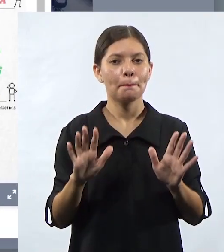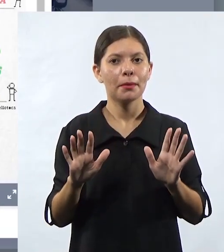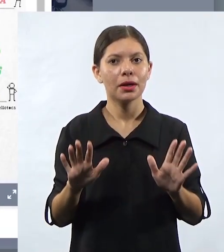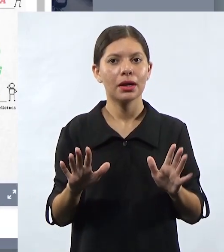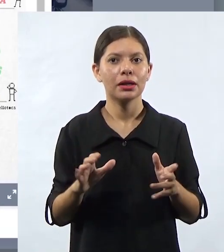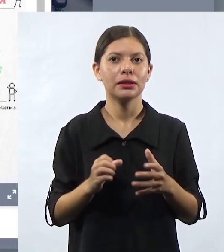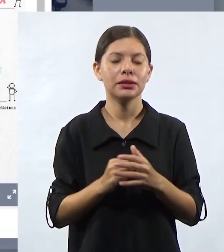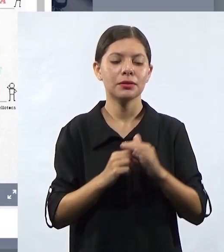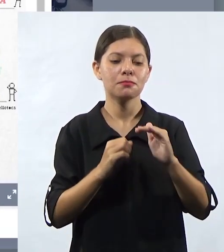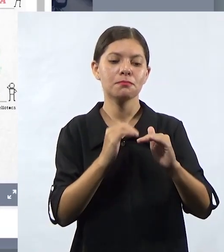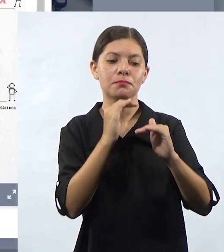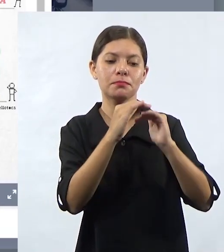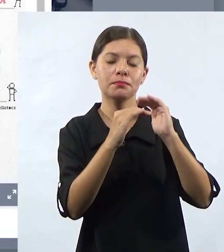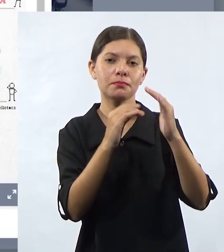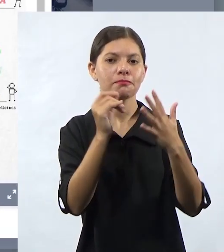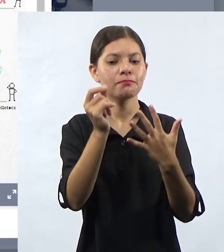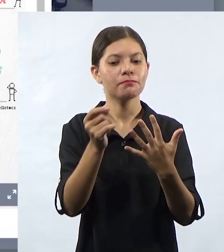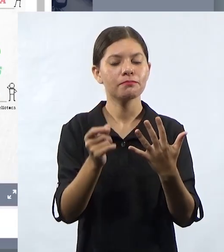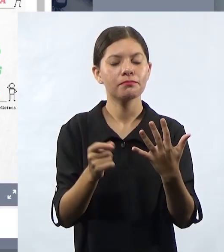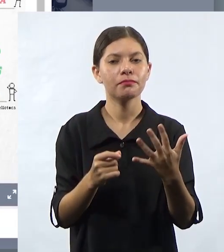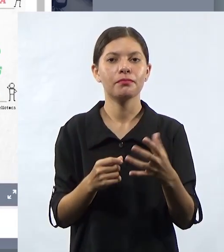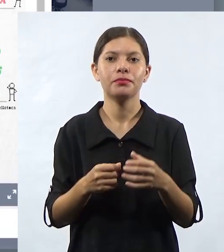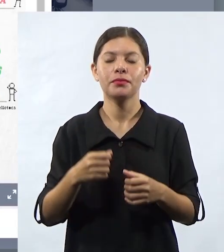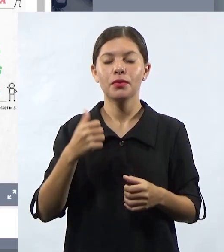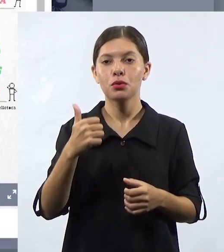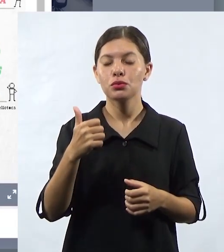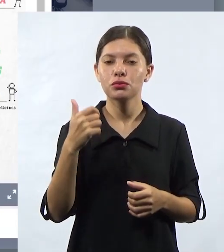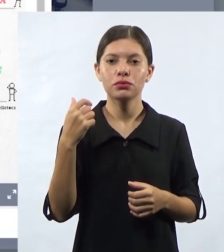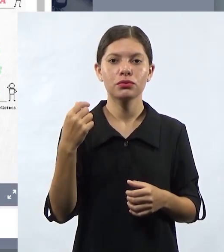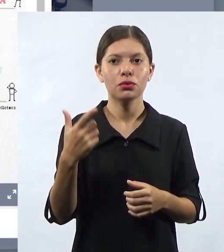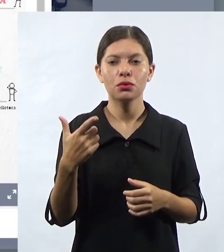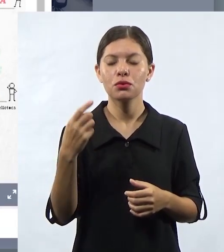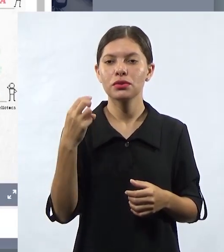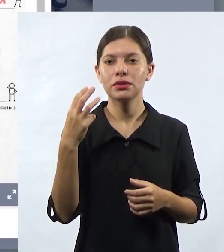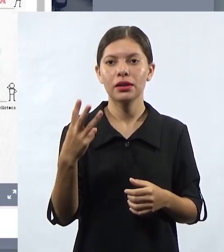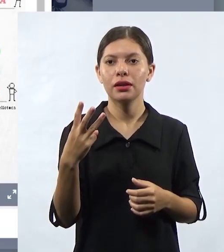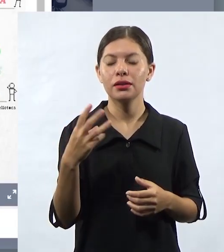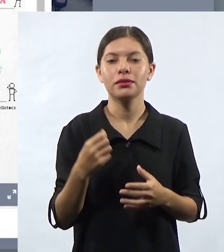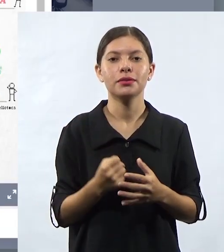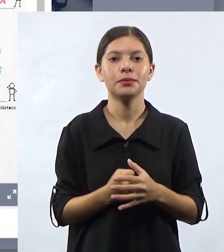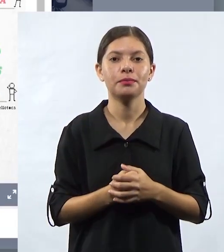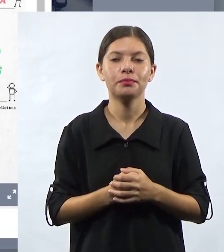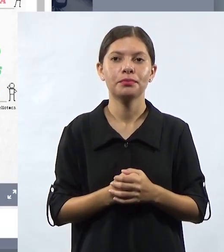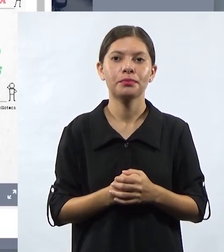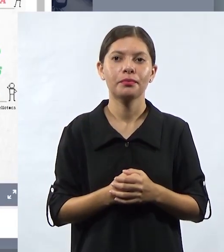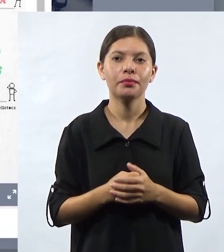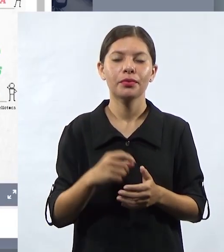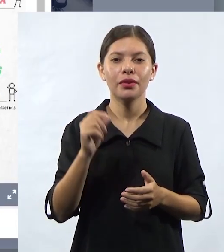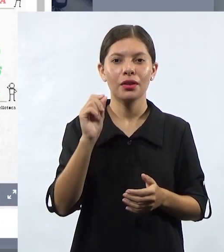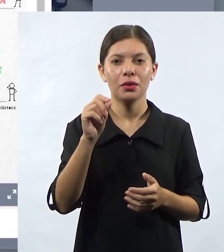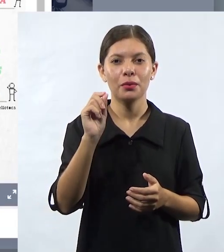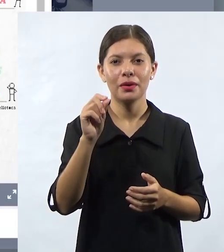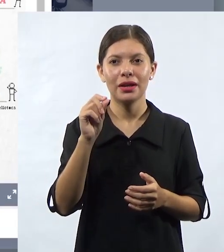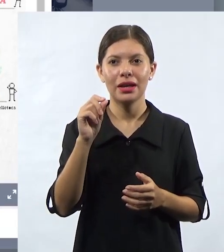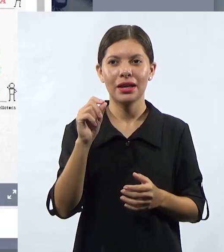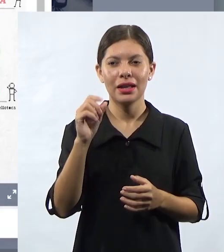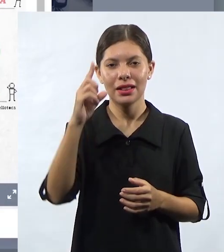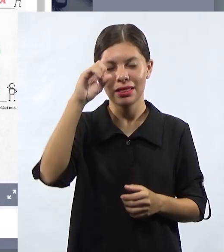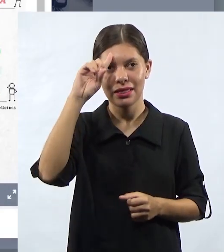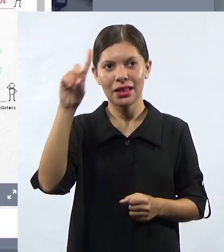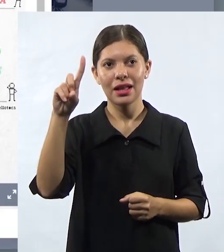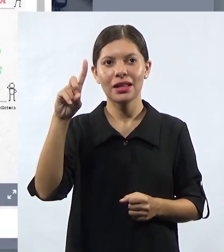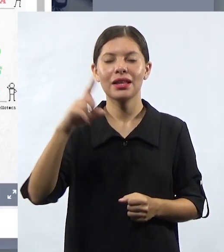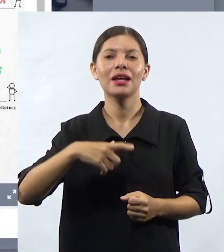dela são de etapas, ó. 1, 2, 3. E aí, o que vai acontecer? Mas ela tem